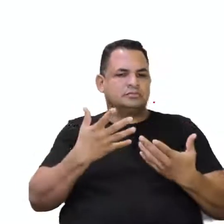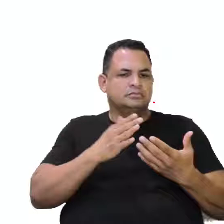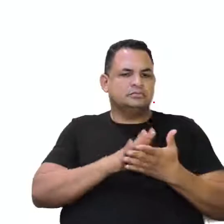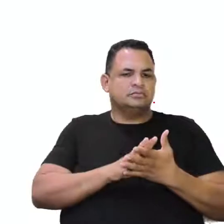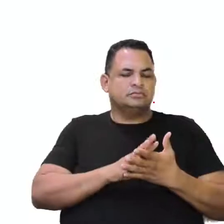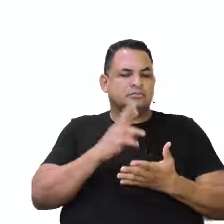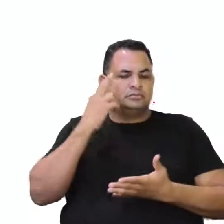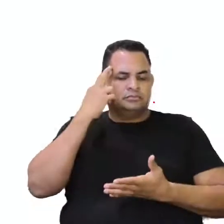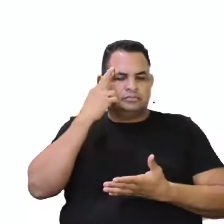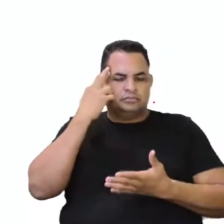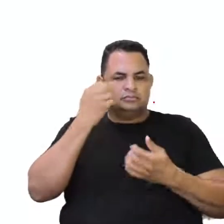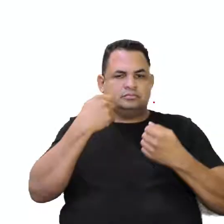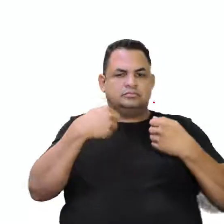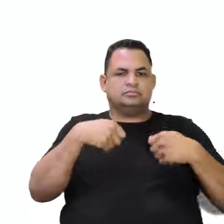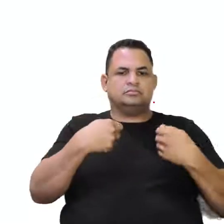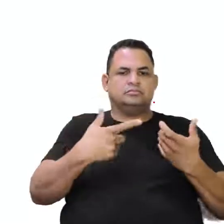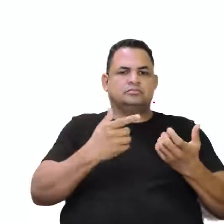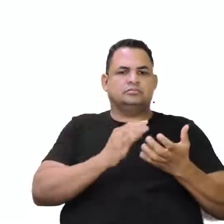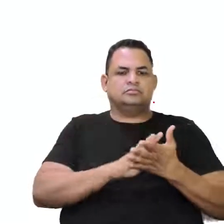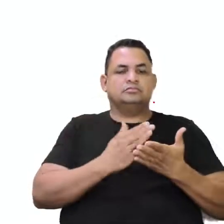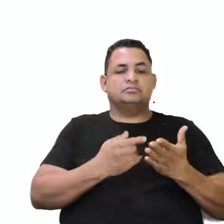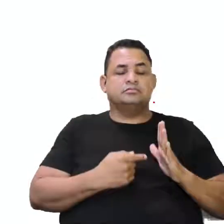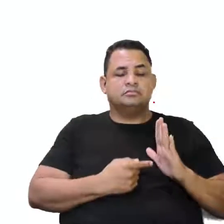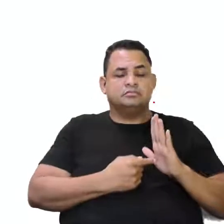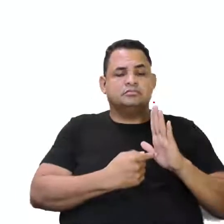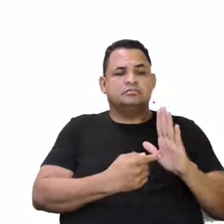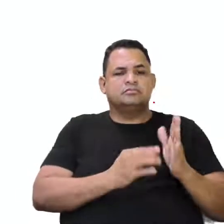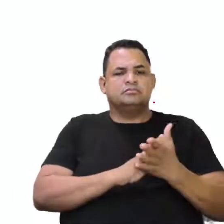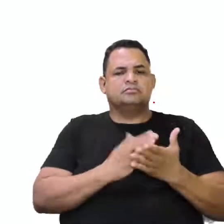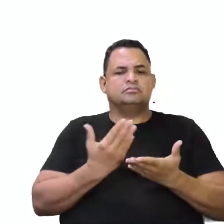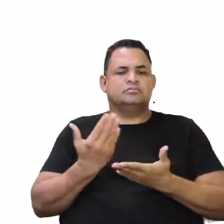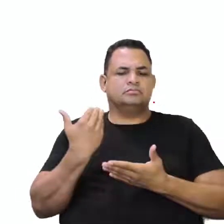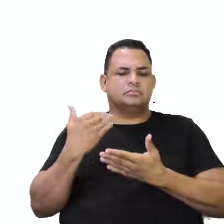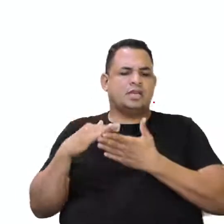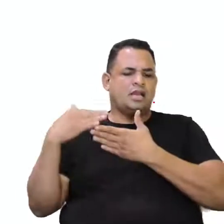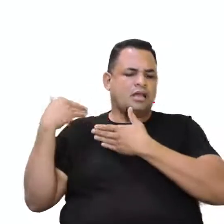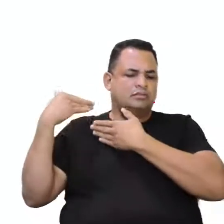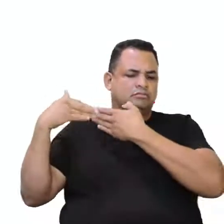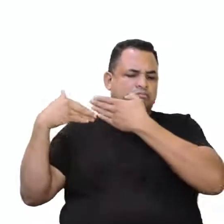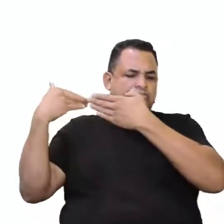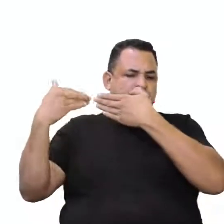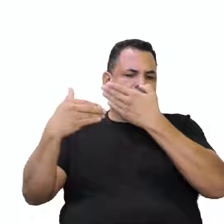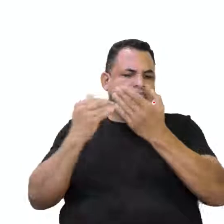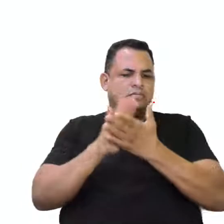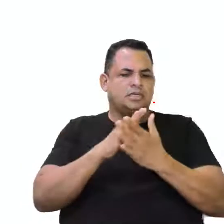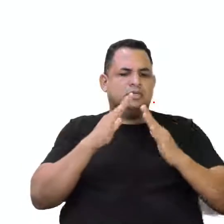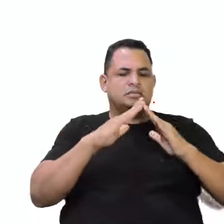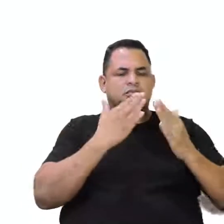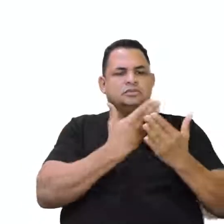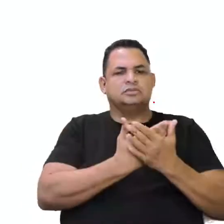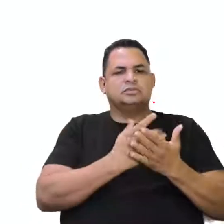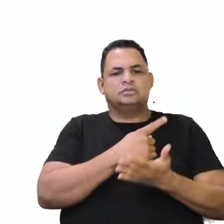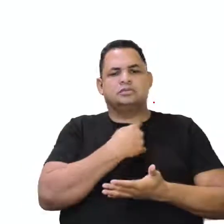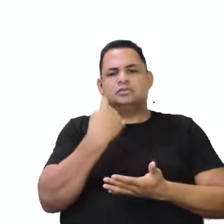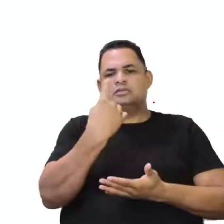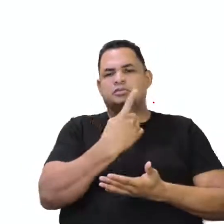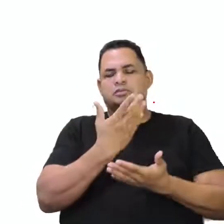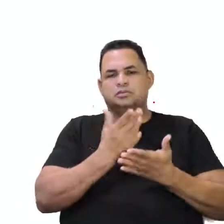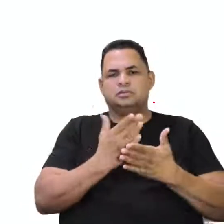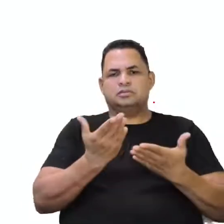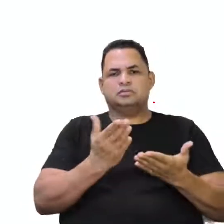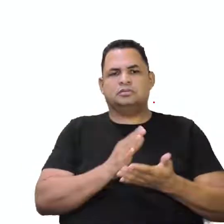essas reflexões, elas precisam ser trazidas desde o ambiente escolar, né? Para isso nós estamos